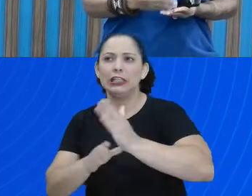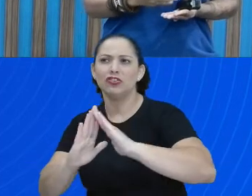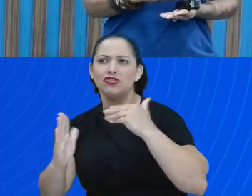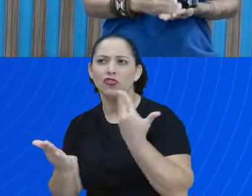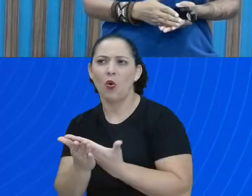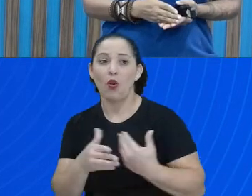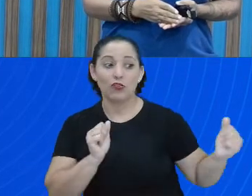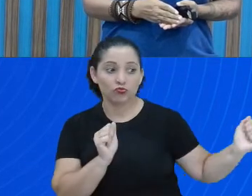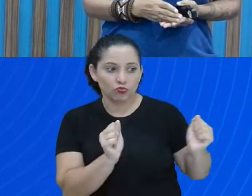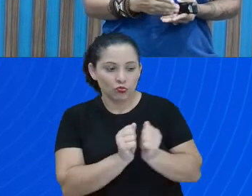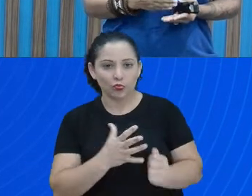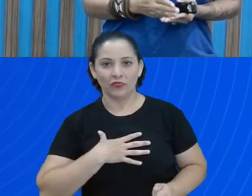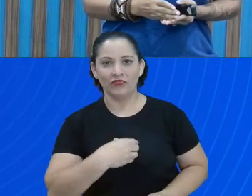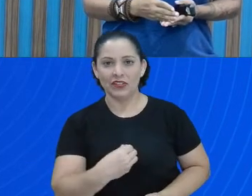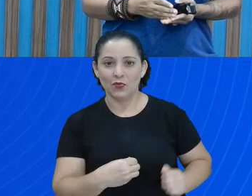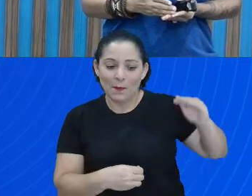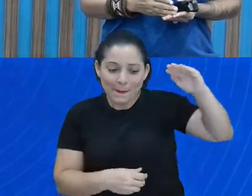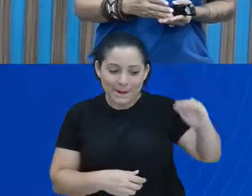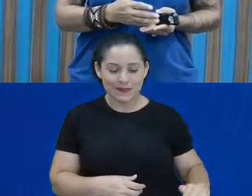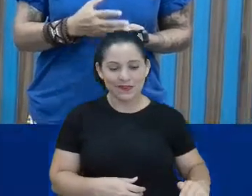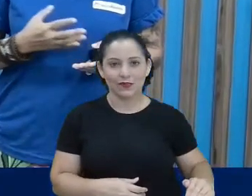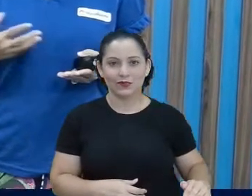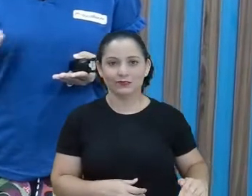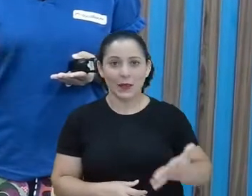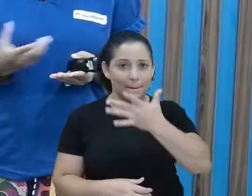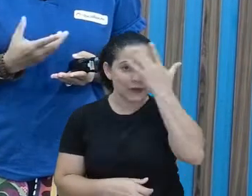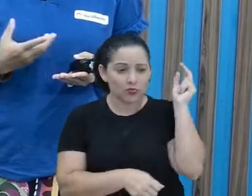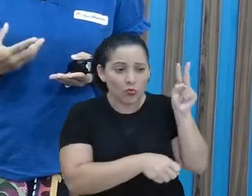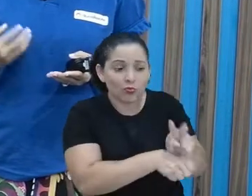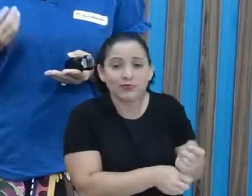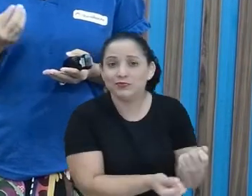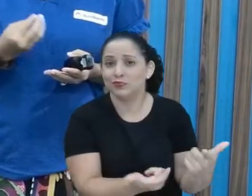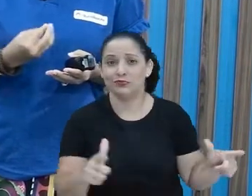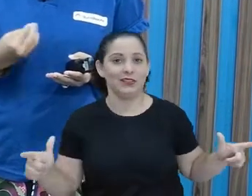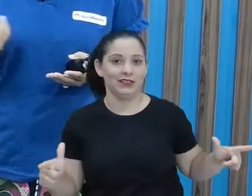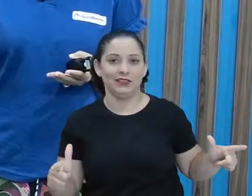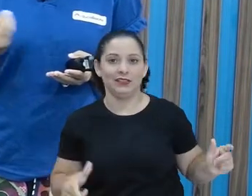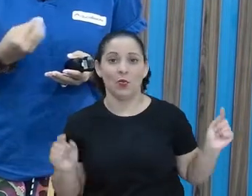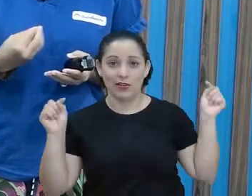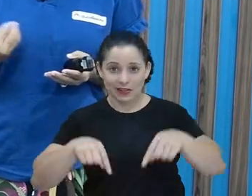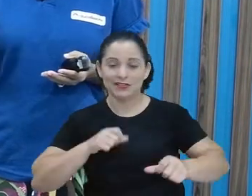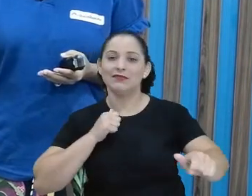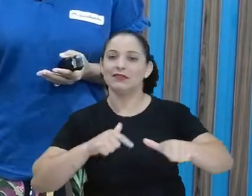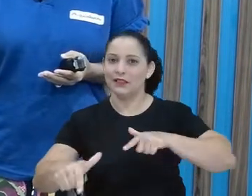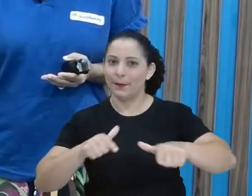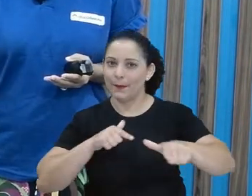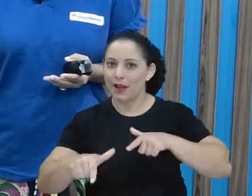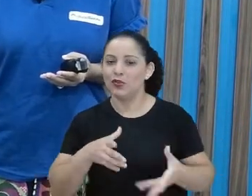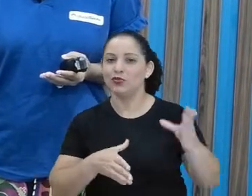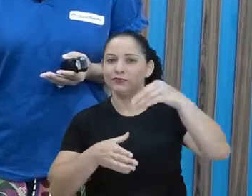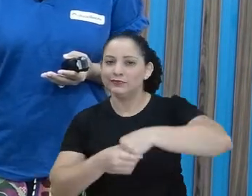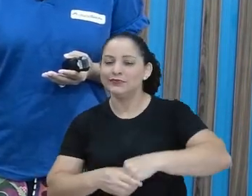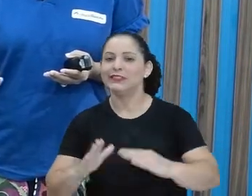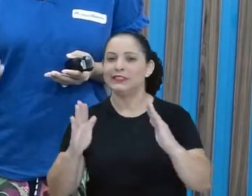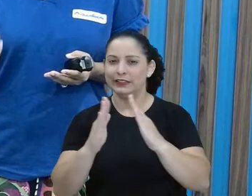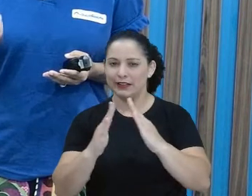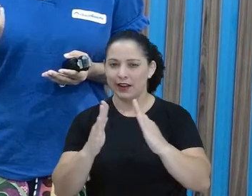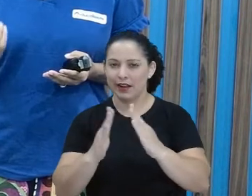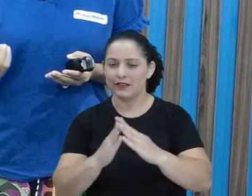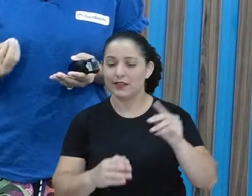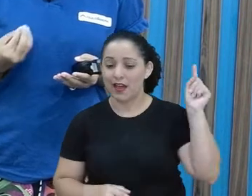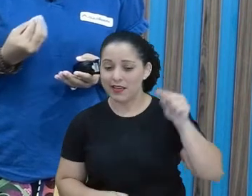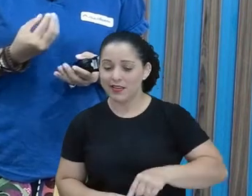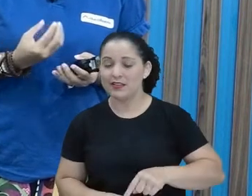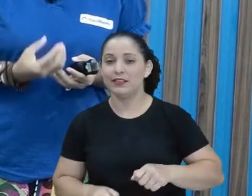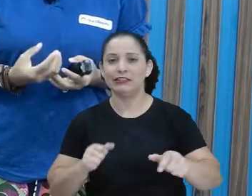não tem com quem deixar, né? Então, esse trabalho que é exercido nas casas, ele não